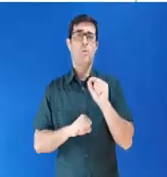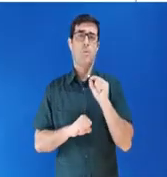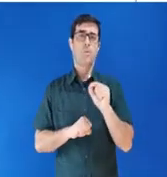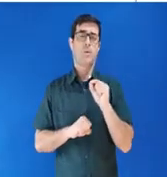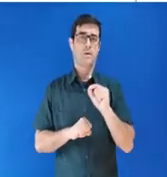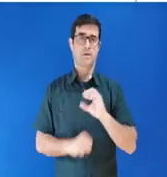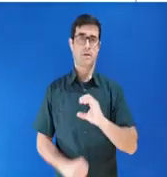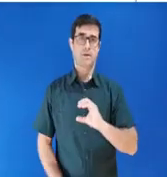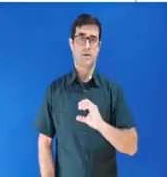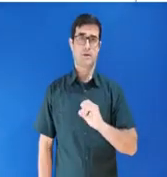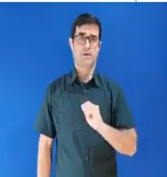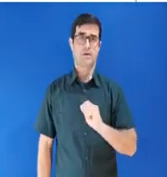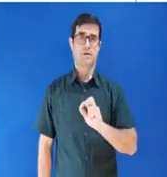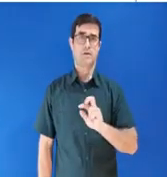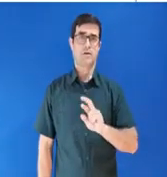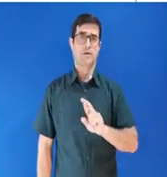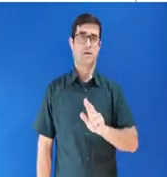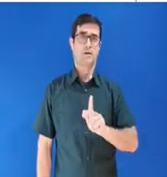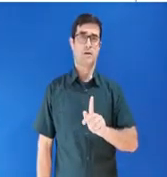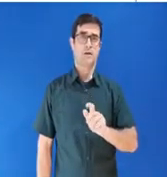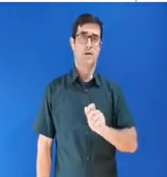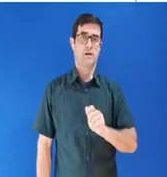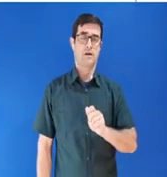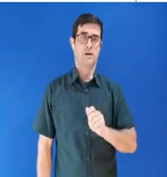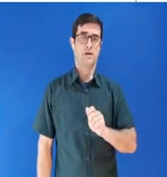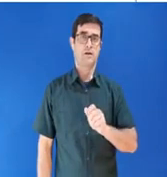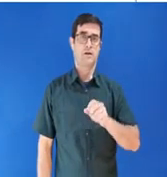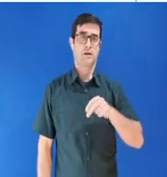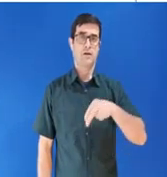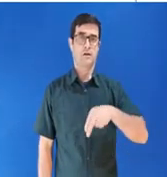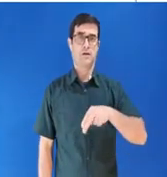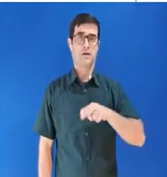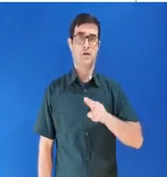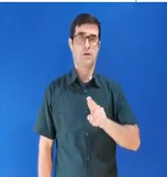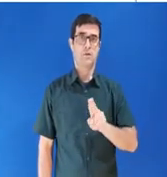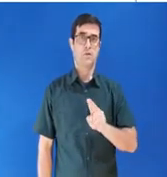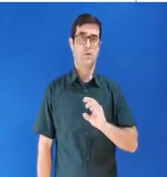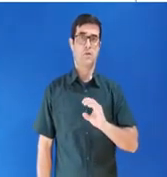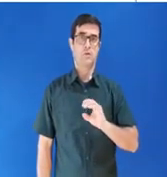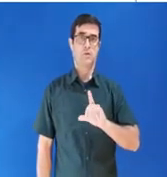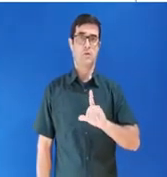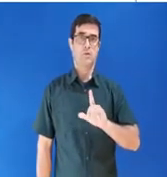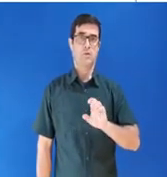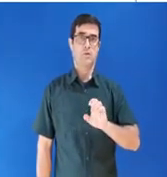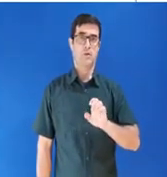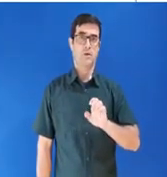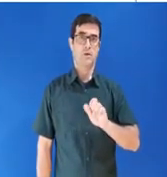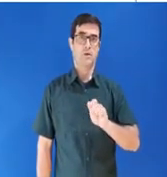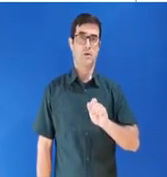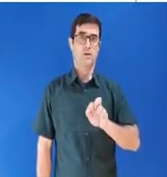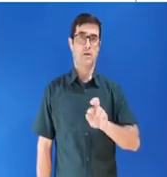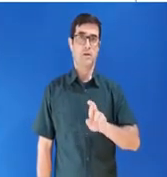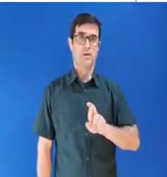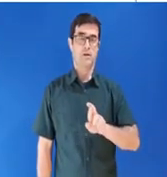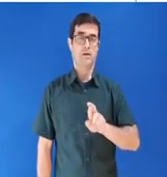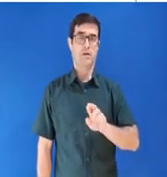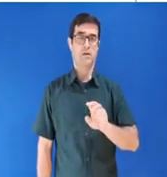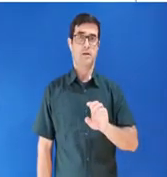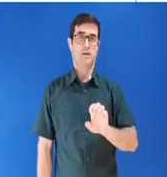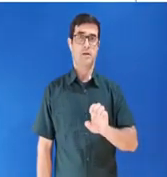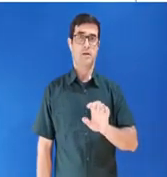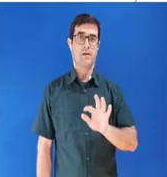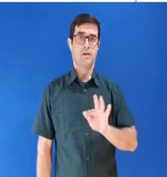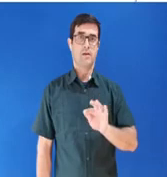sentem real, né, pelo núcleo. Então, aquele elétron da eletrosfera, ele sente